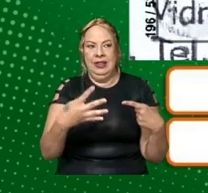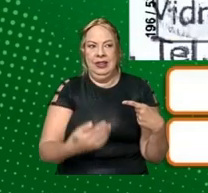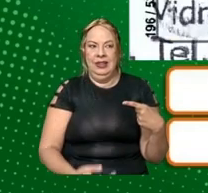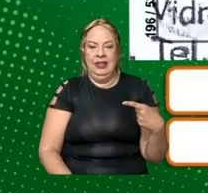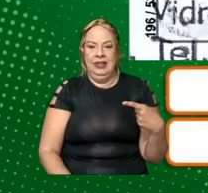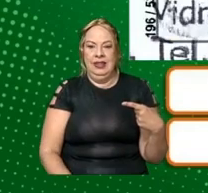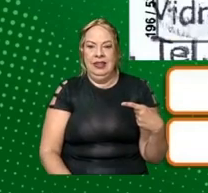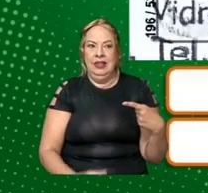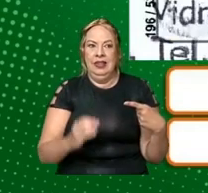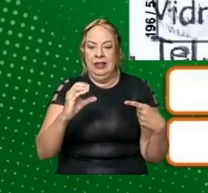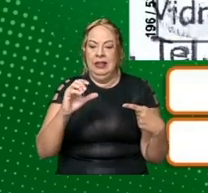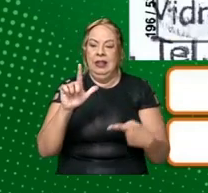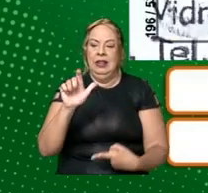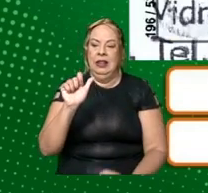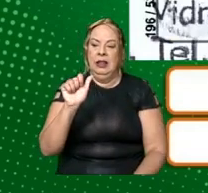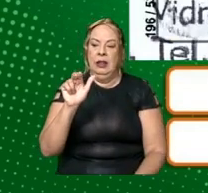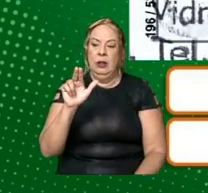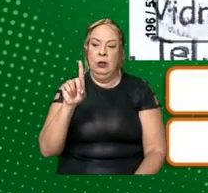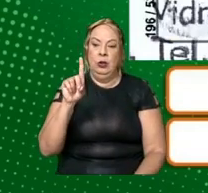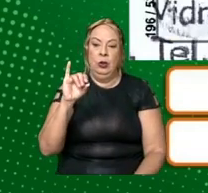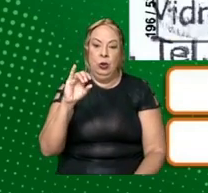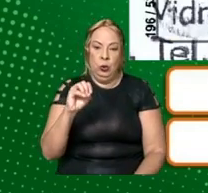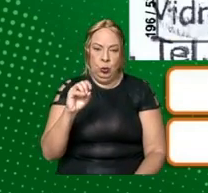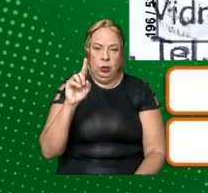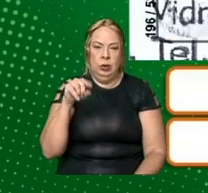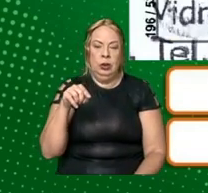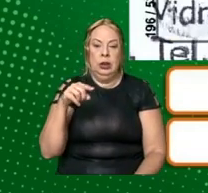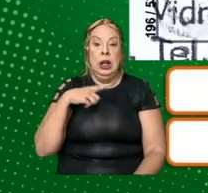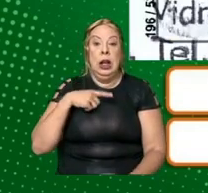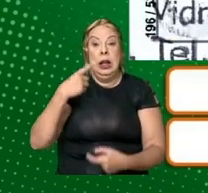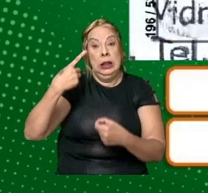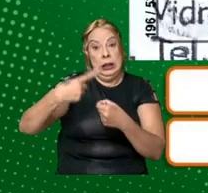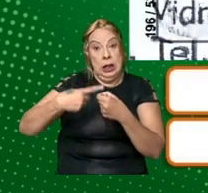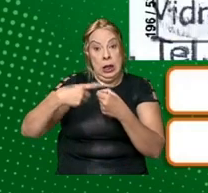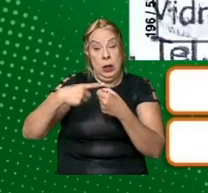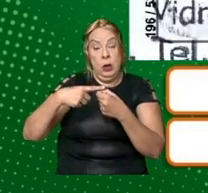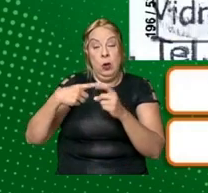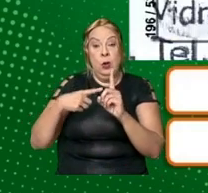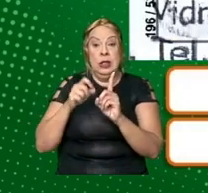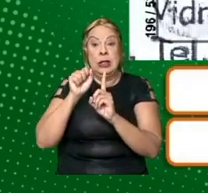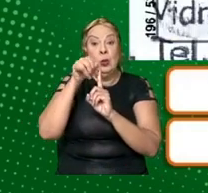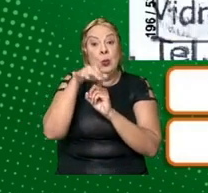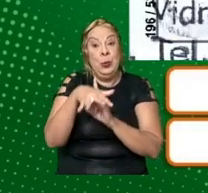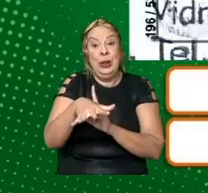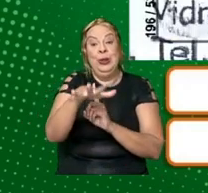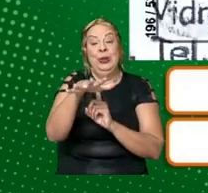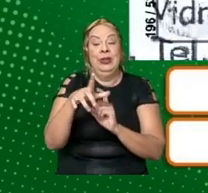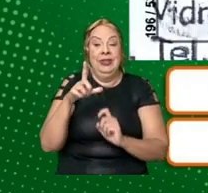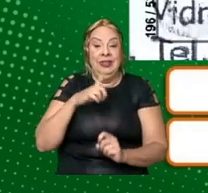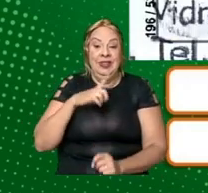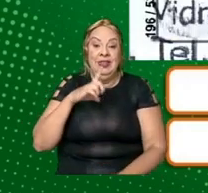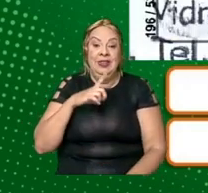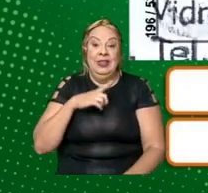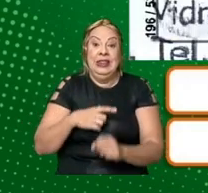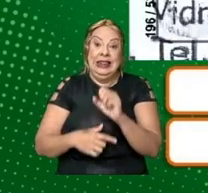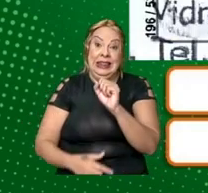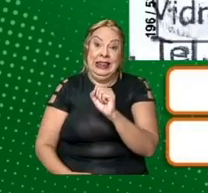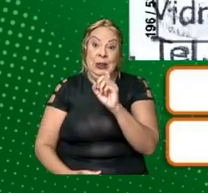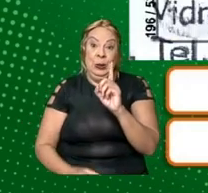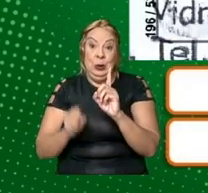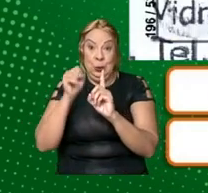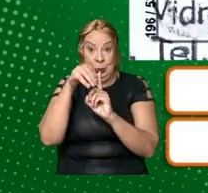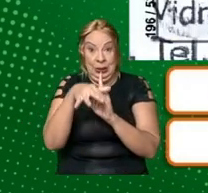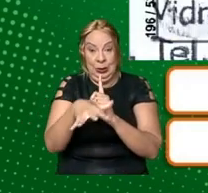264342, Cláudio. É o Cláudio José de São Domingos, que adquiriu no Cláudio Fotografias, que é a Vidraçaria São